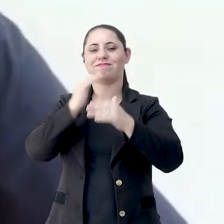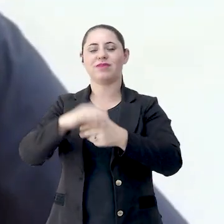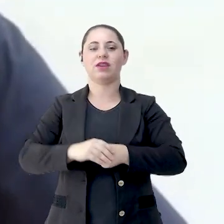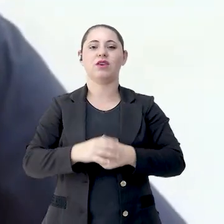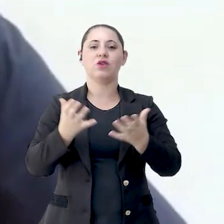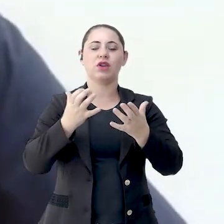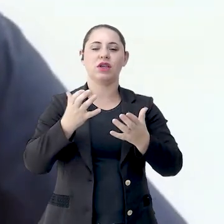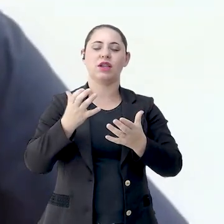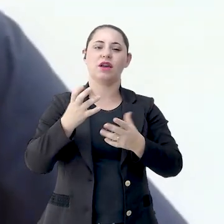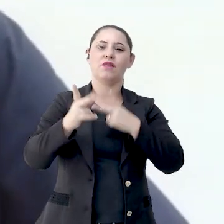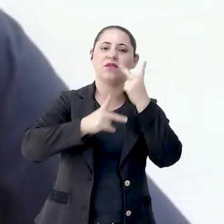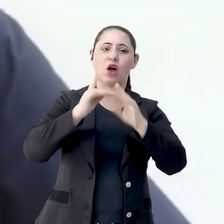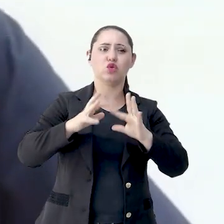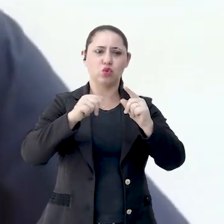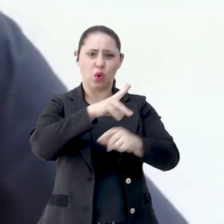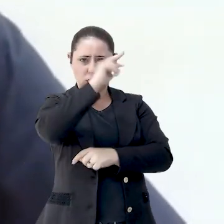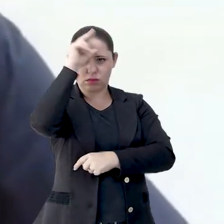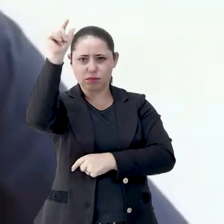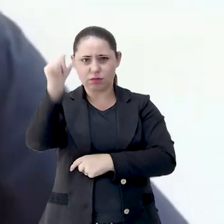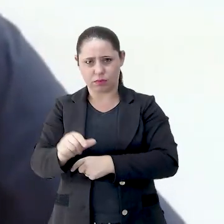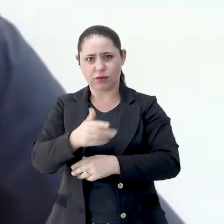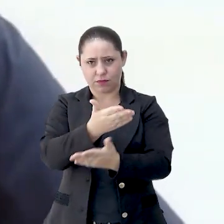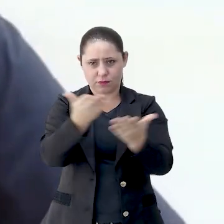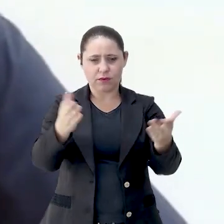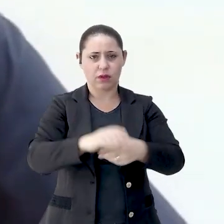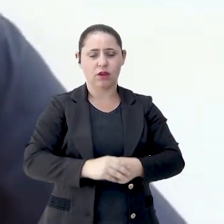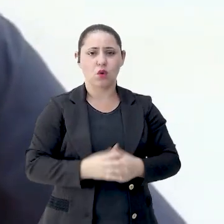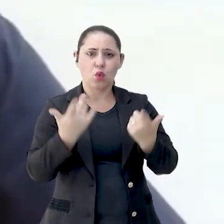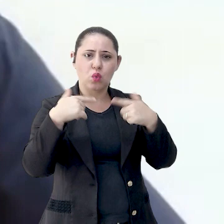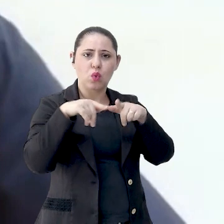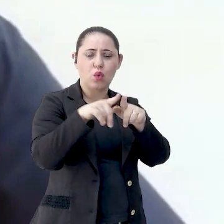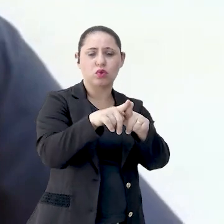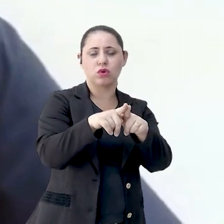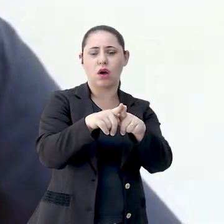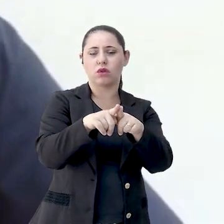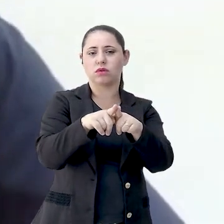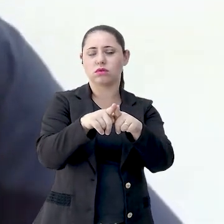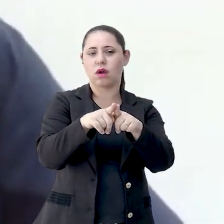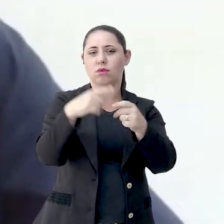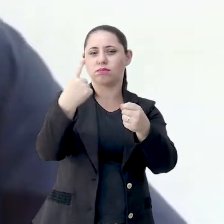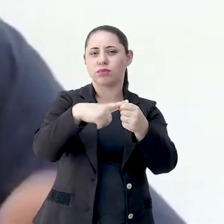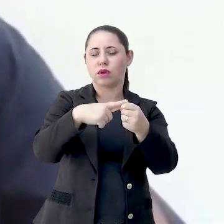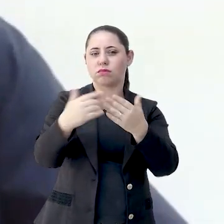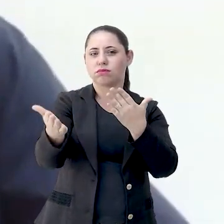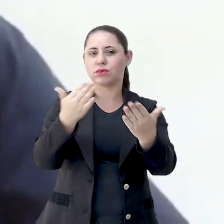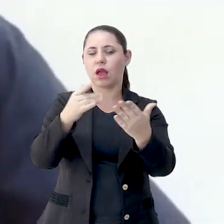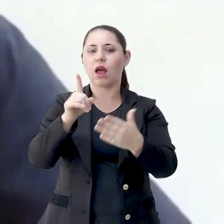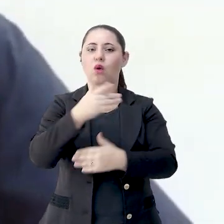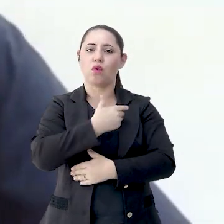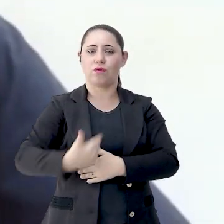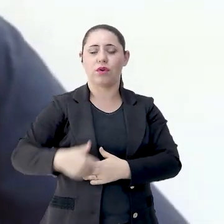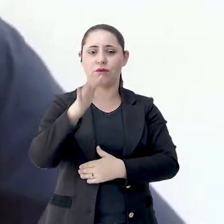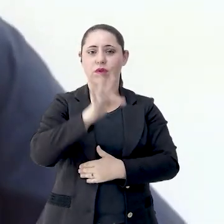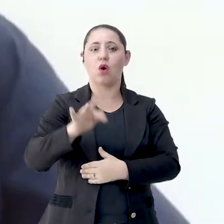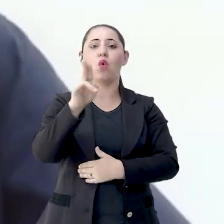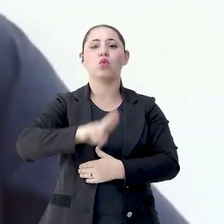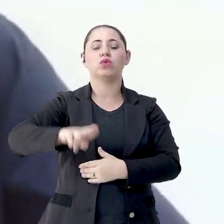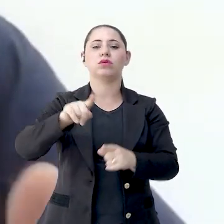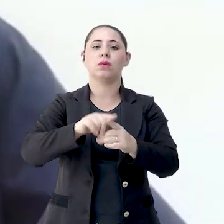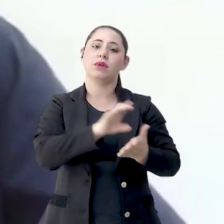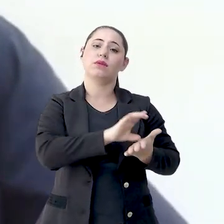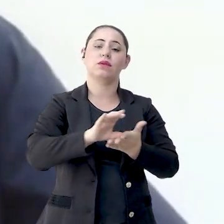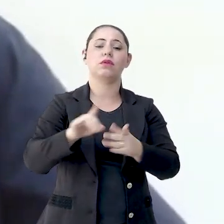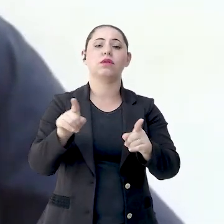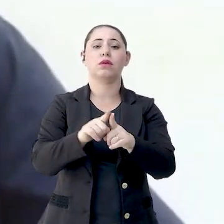de falar a todos os prefeitos, os consórcios intermunicipais. Esse é um instrumento que o governo federal tem utilizado muito até para disponibilizar recursos.